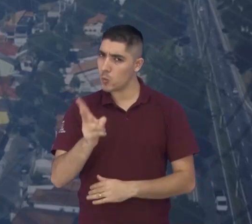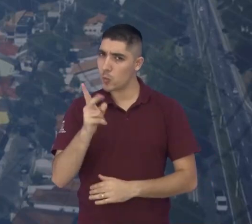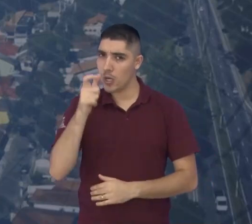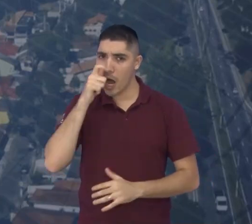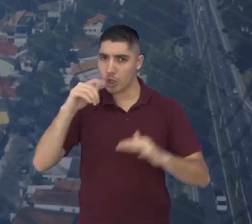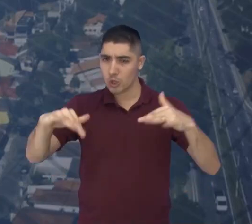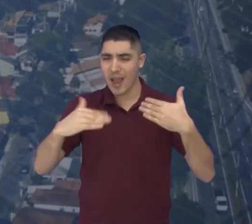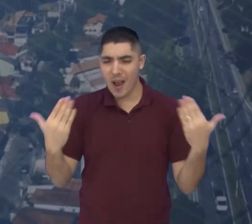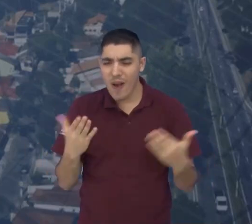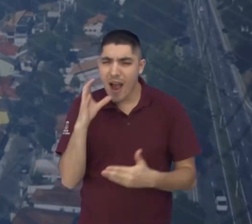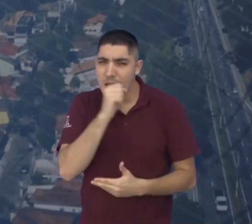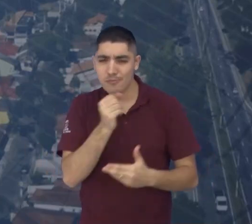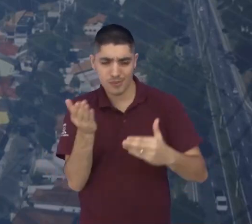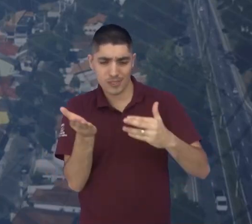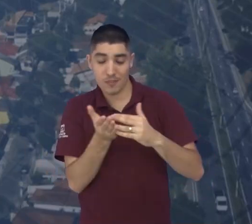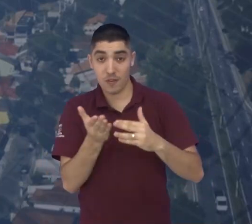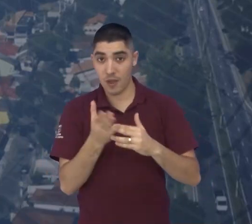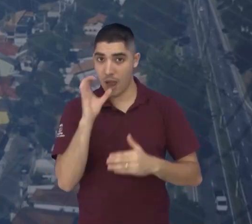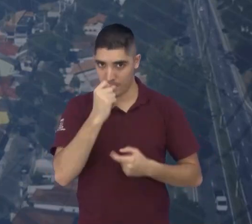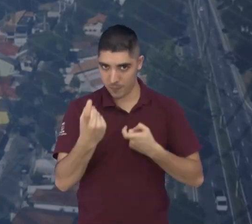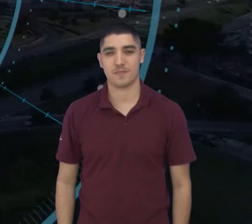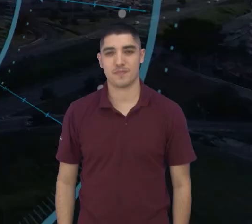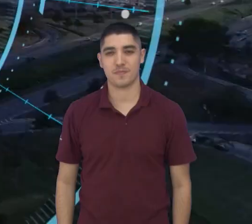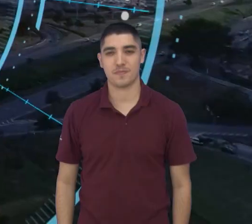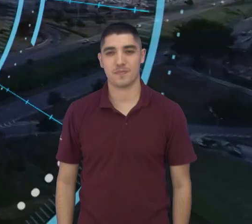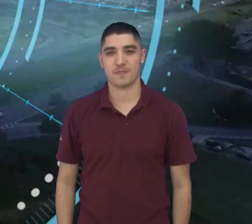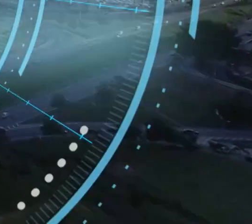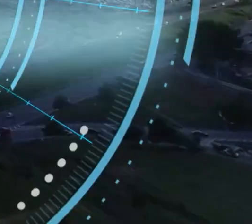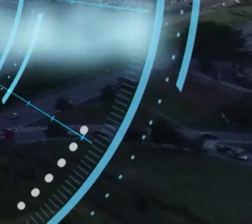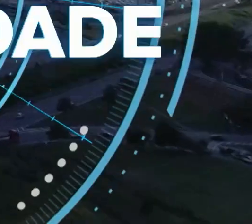para um rápido break, mas voltamos já.